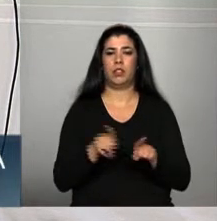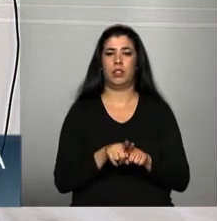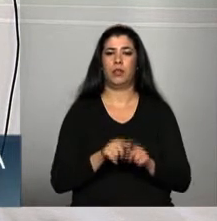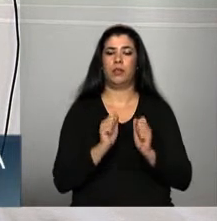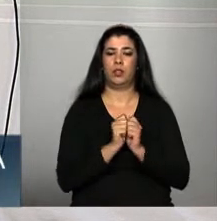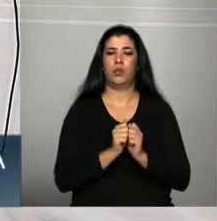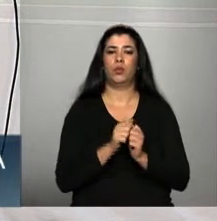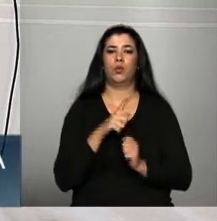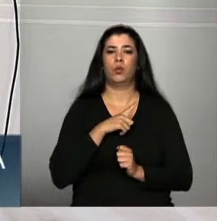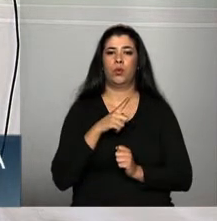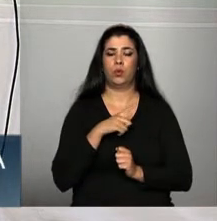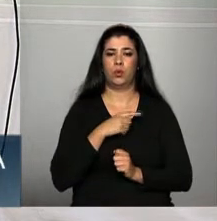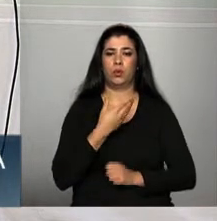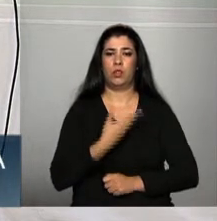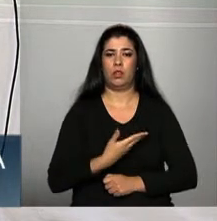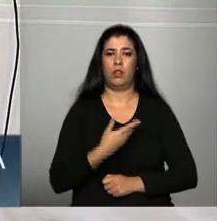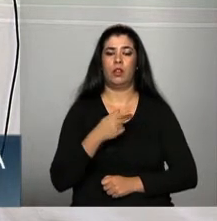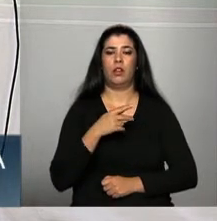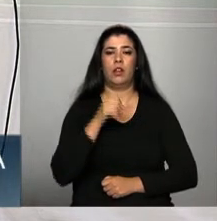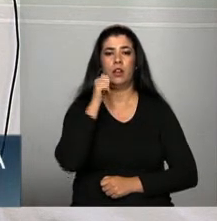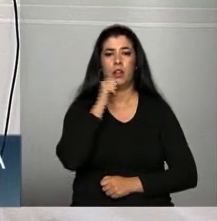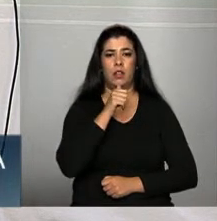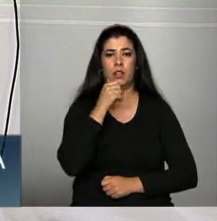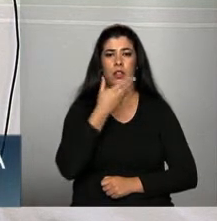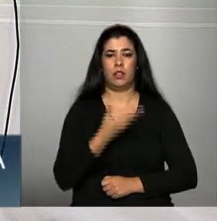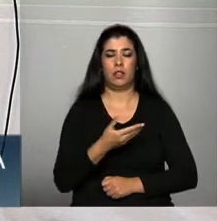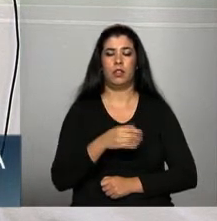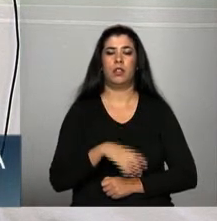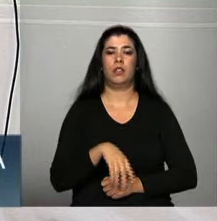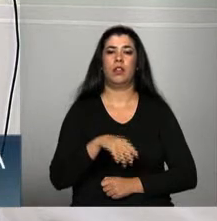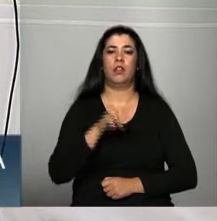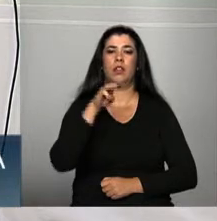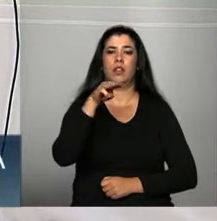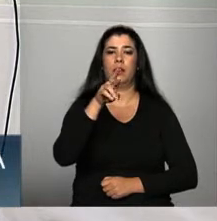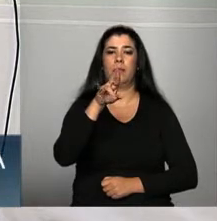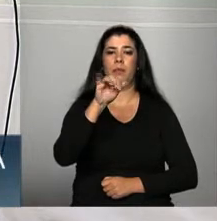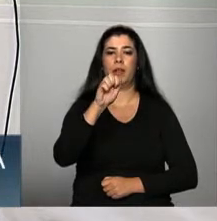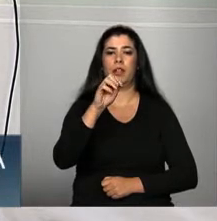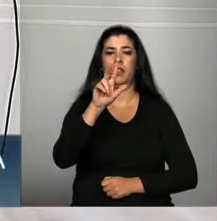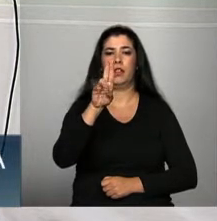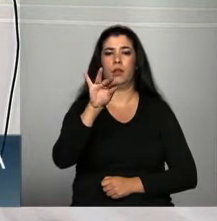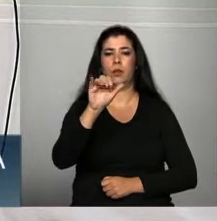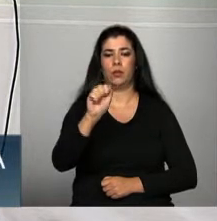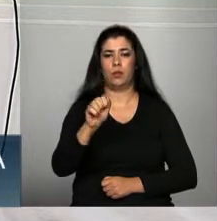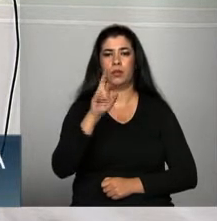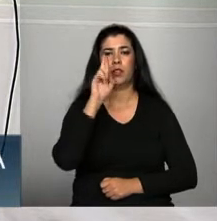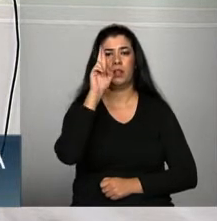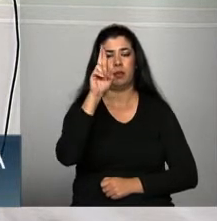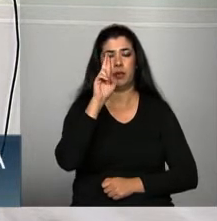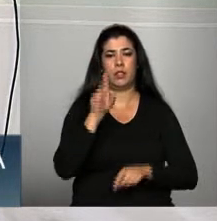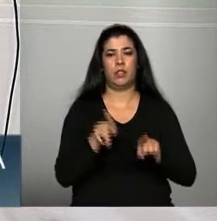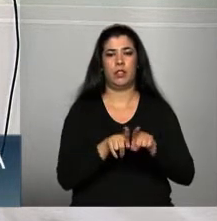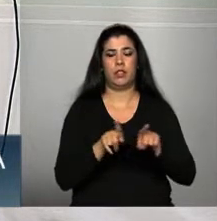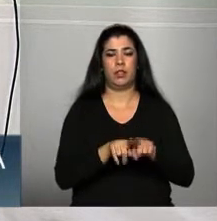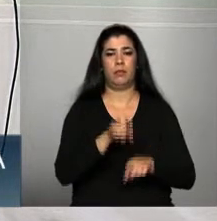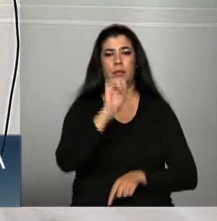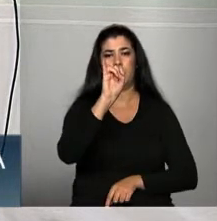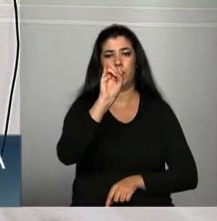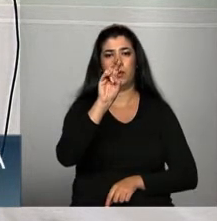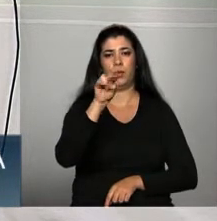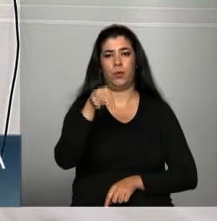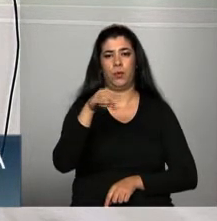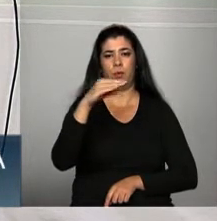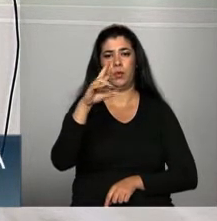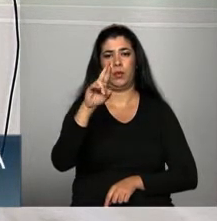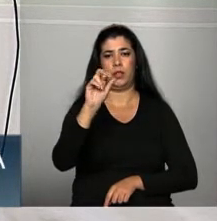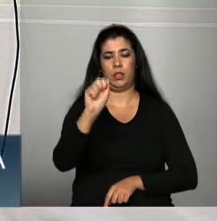Lúcia Falcon, que assumiu recentemente a presidência do INCRA. Ela esteve também no evento.